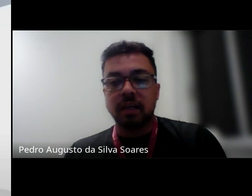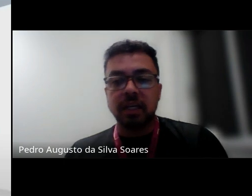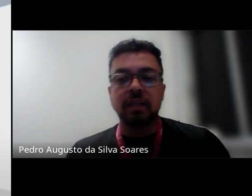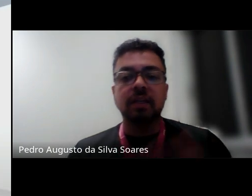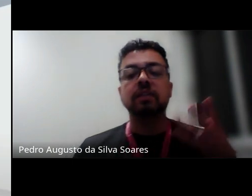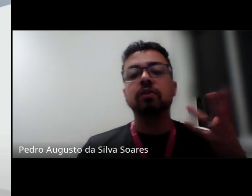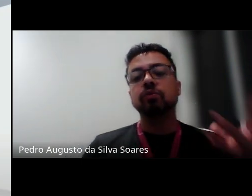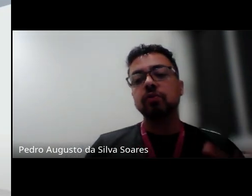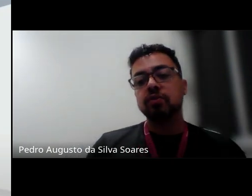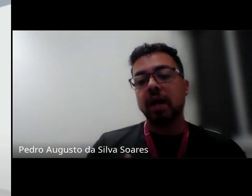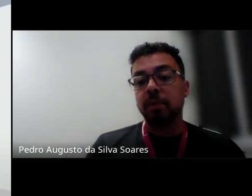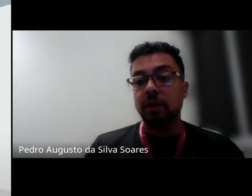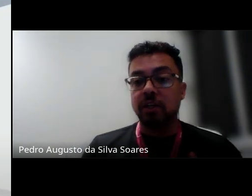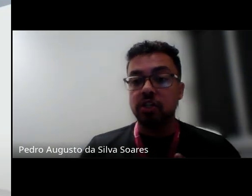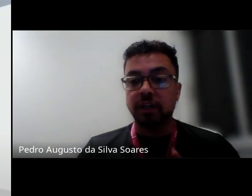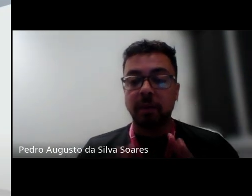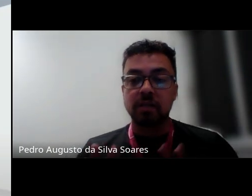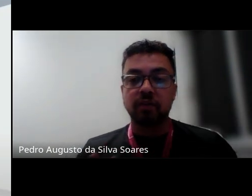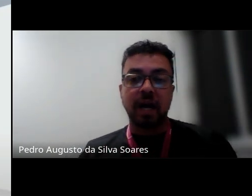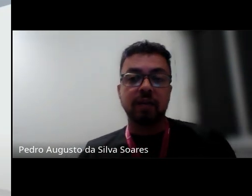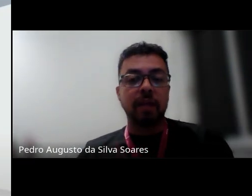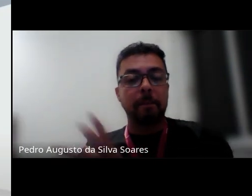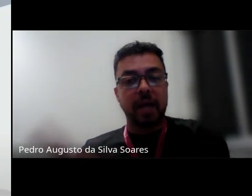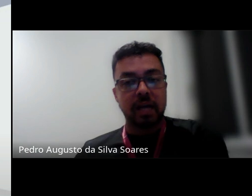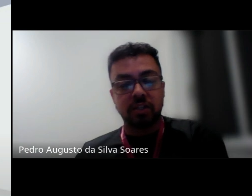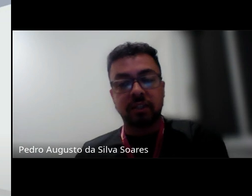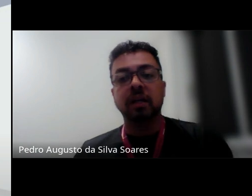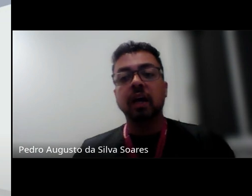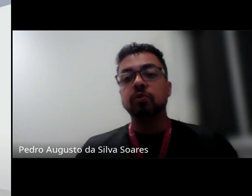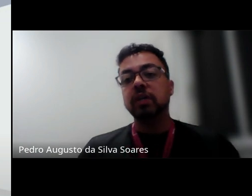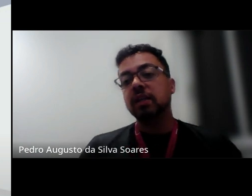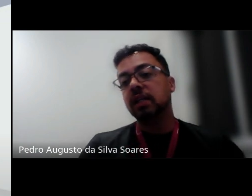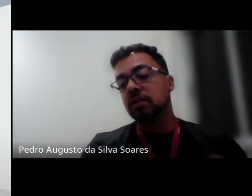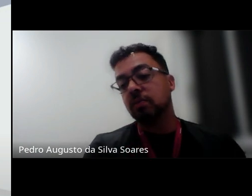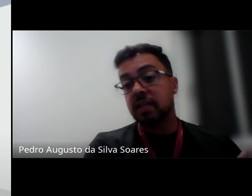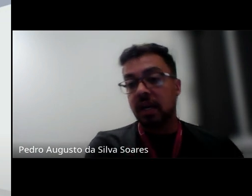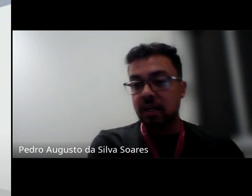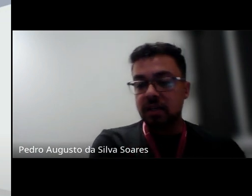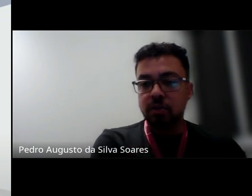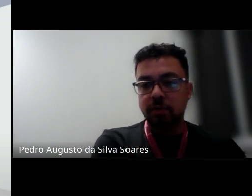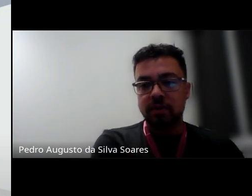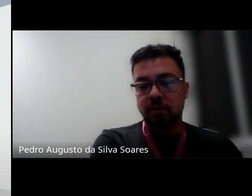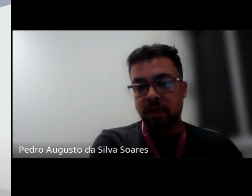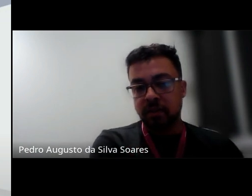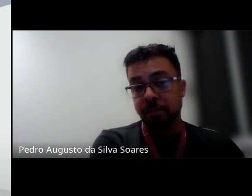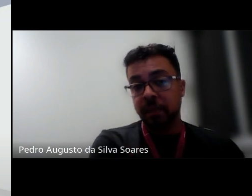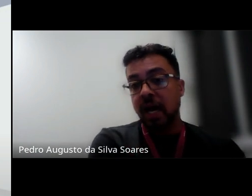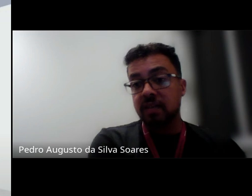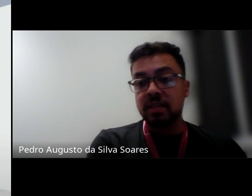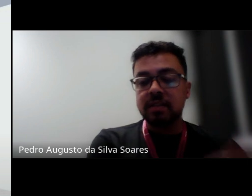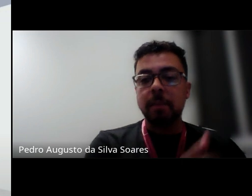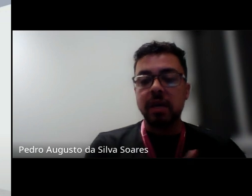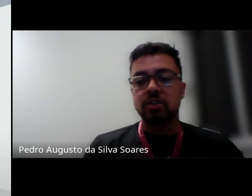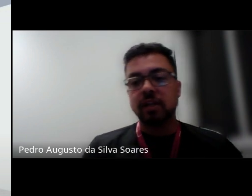análise clínica. Então, tudo isso acaba meio que a gente fica mais focado na prática do que entender sobre as regrinhas de biossegurança.